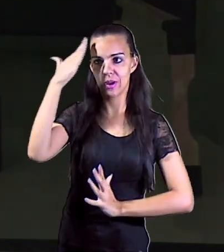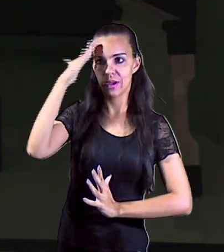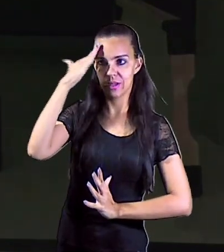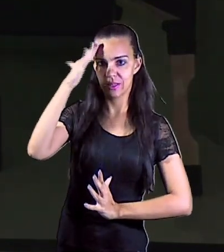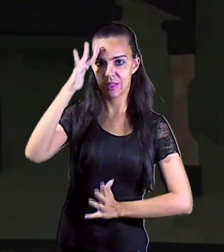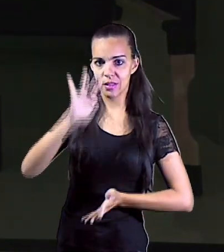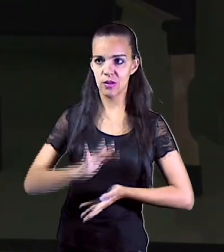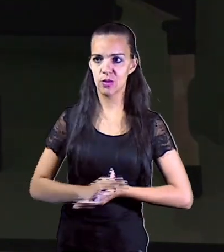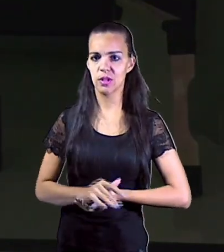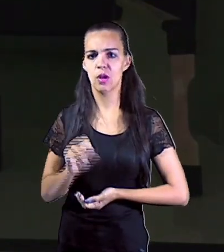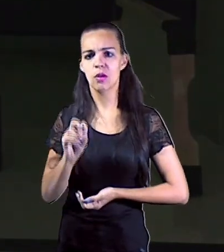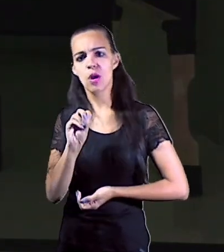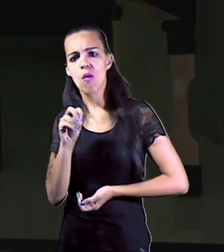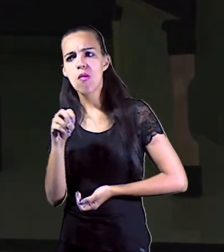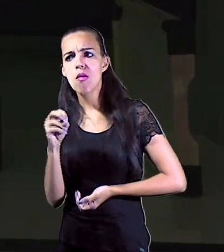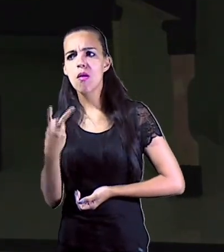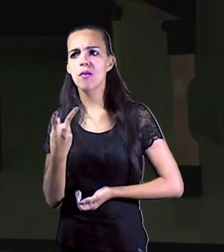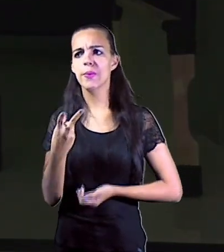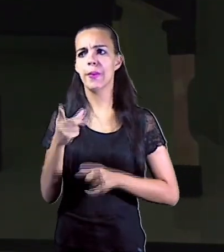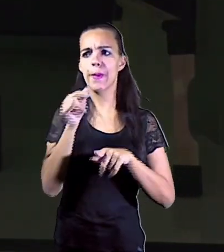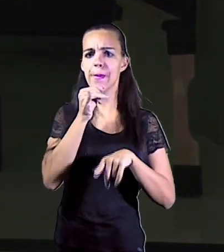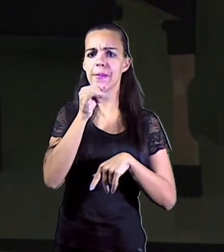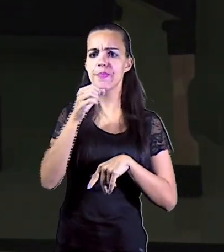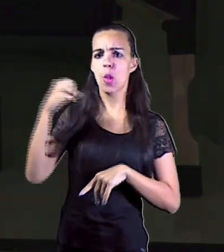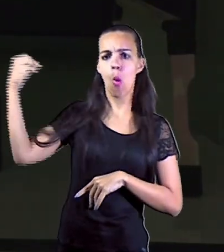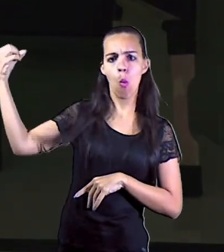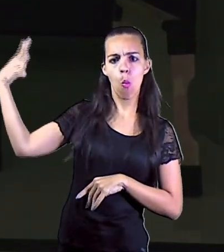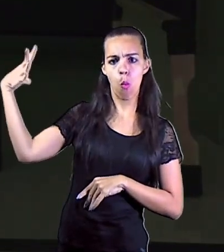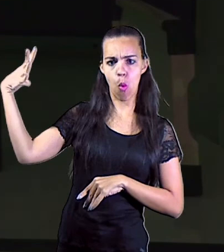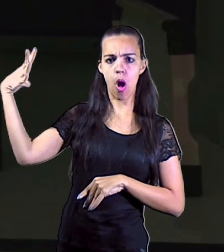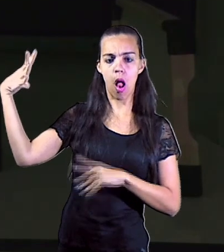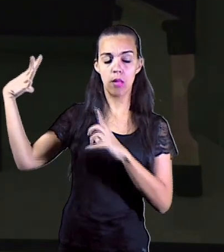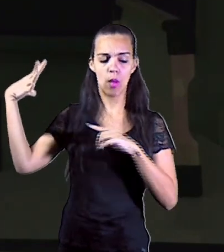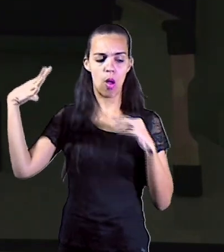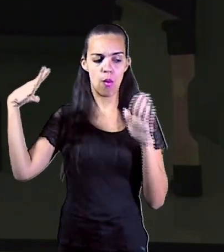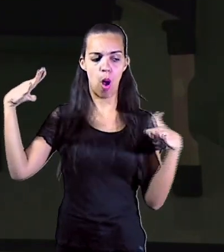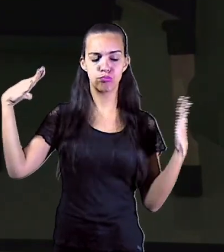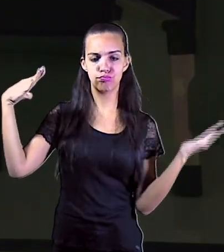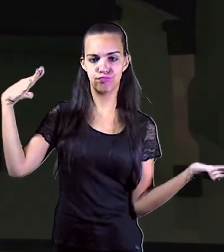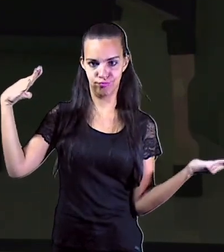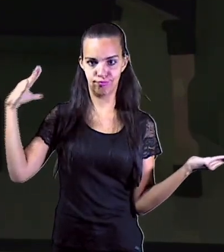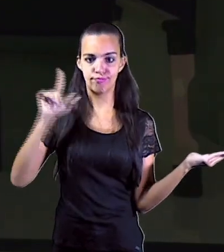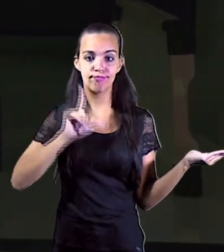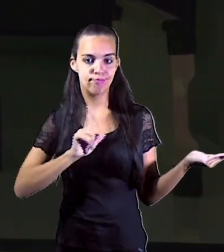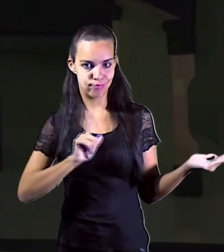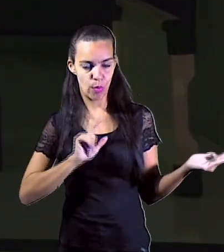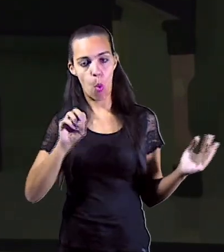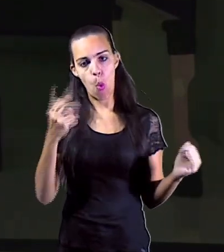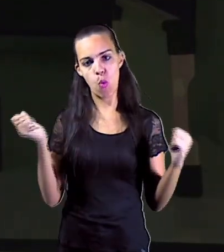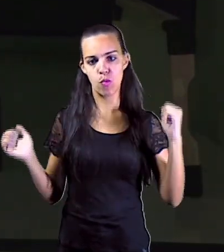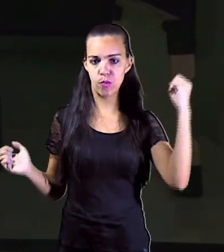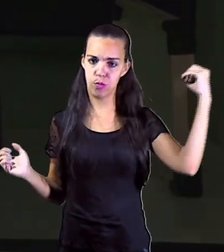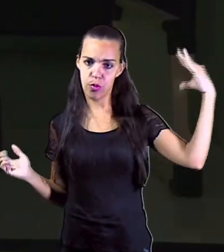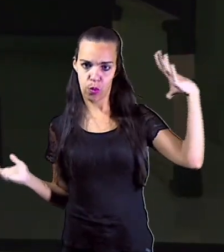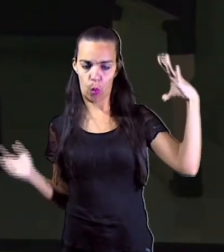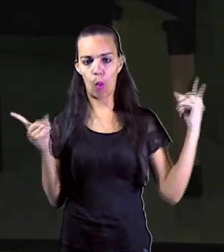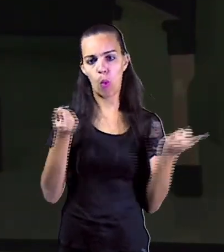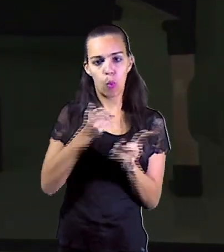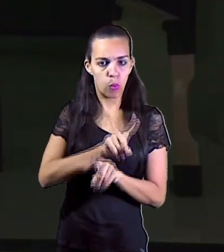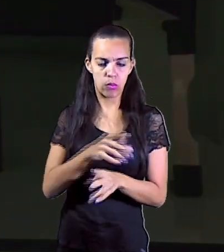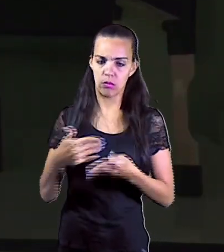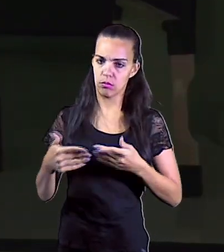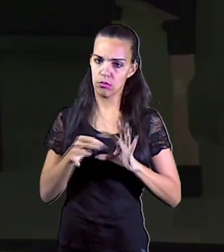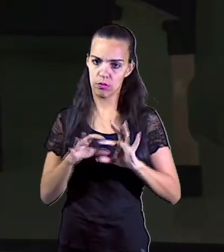corpo, ou se você iluminar do lado de cá, a sombra ela vai mudar de posição, porque depende aí